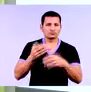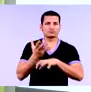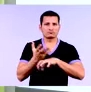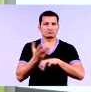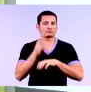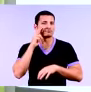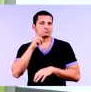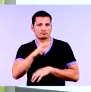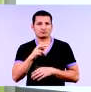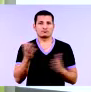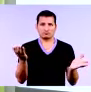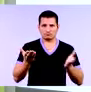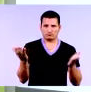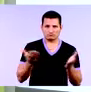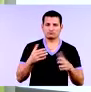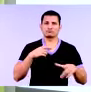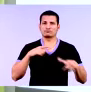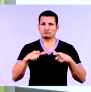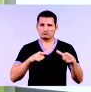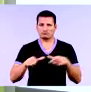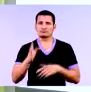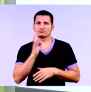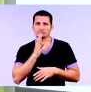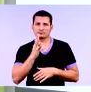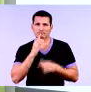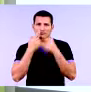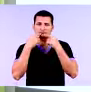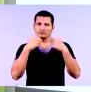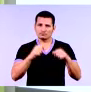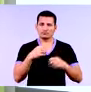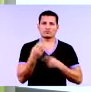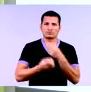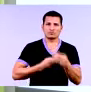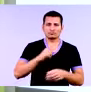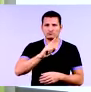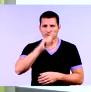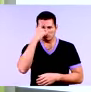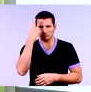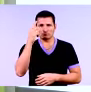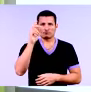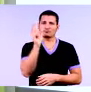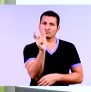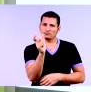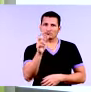Hoje trabalharemos com o conhecer da linguagem, como criar variáveis, enfim,